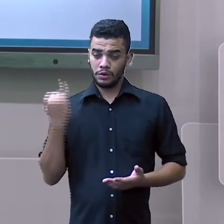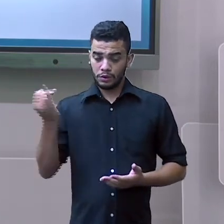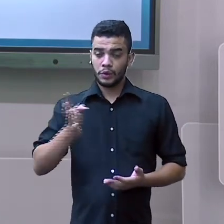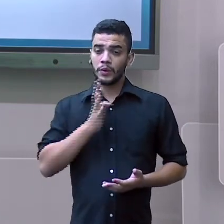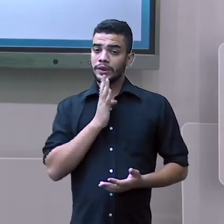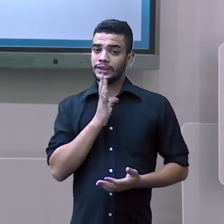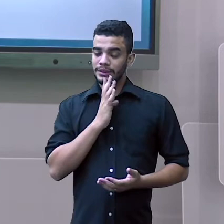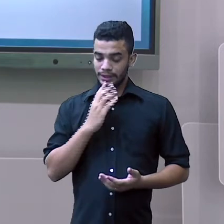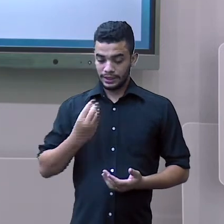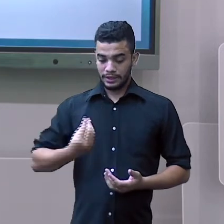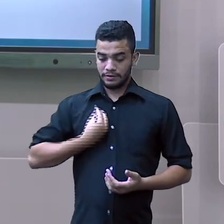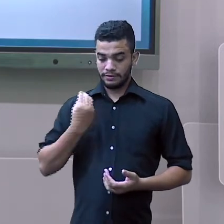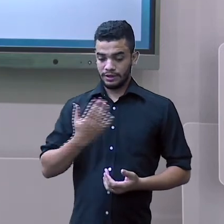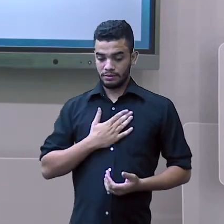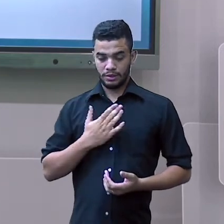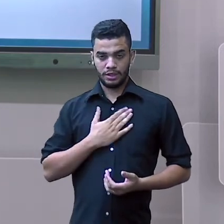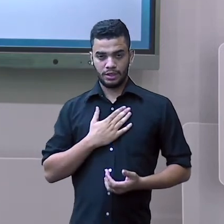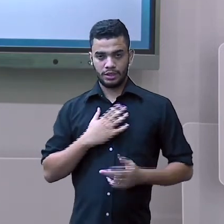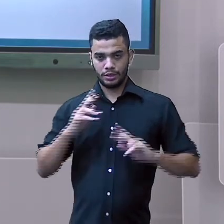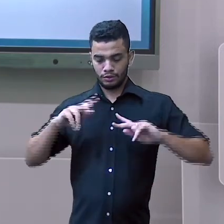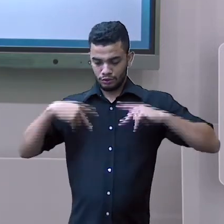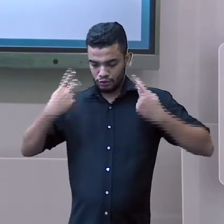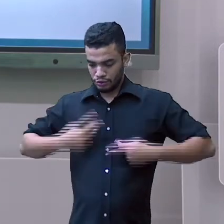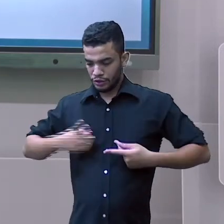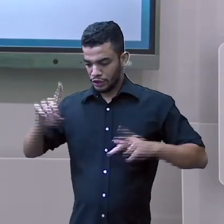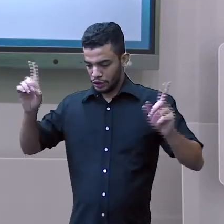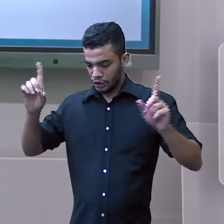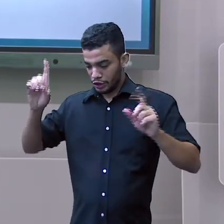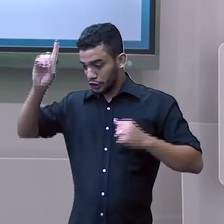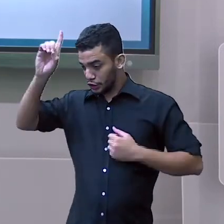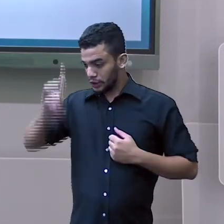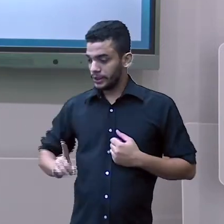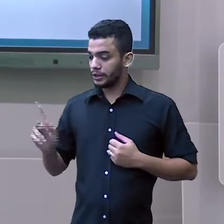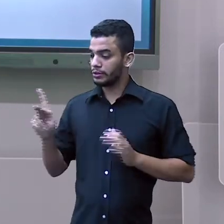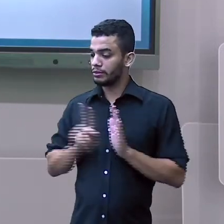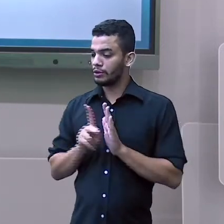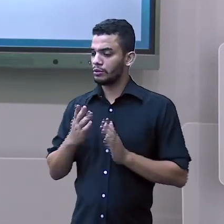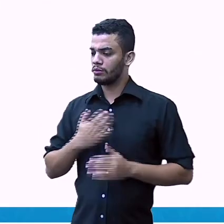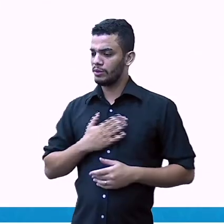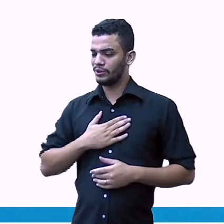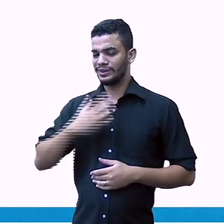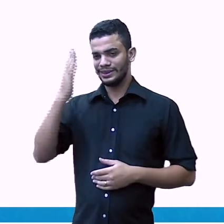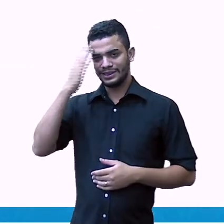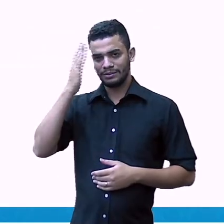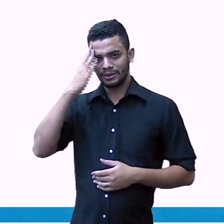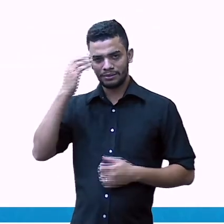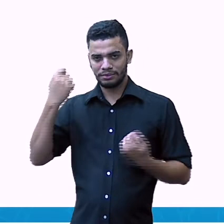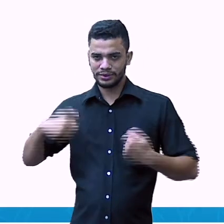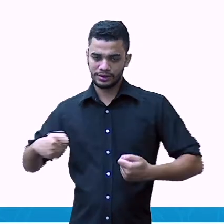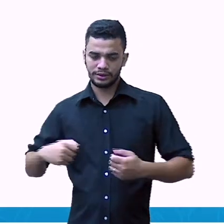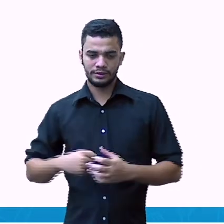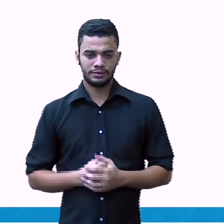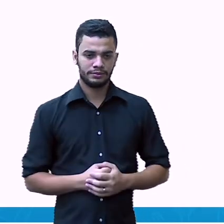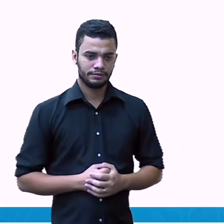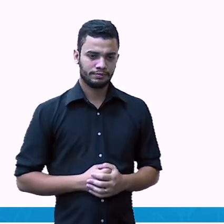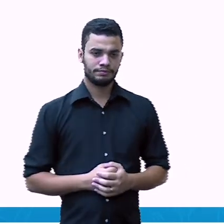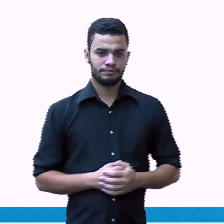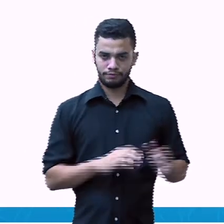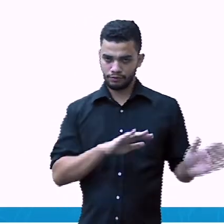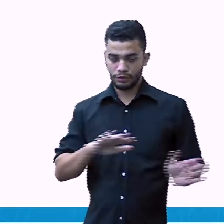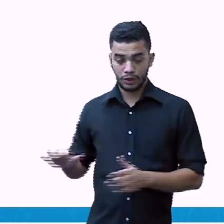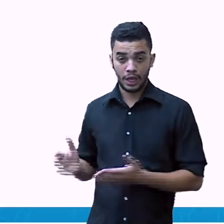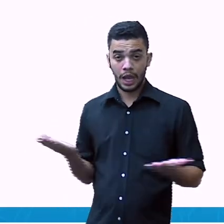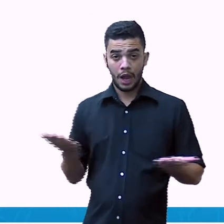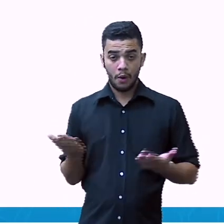nossos direitos e os nossos deveres. Vamos para as nossas atividades? Vamos brincar aprendendo. Faça a